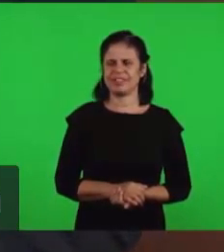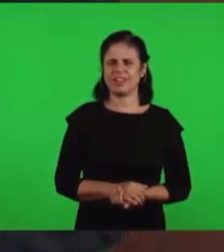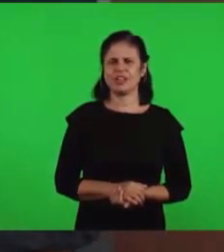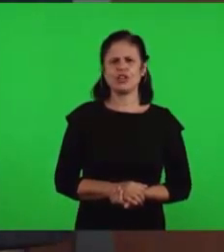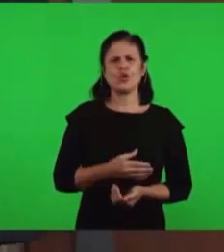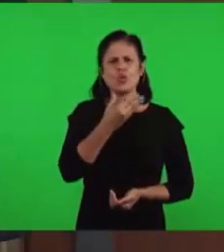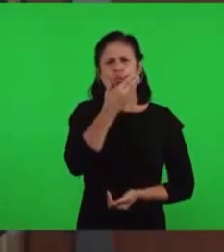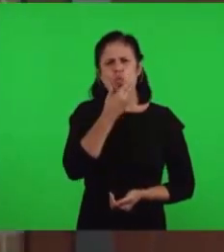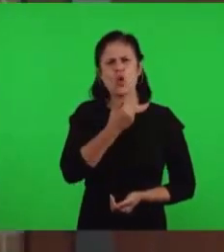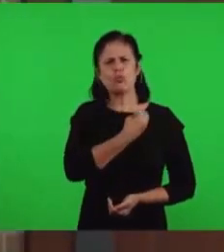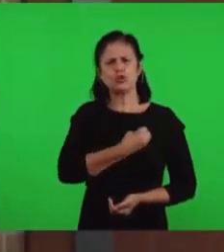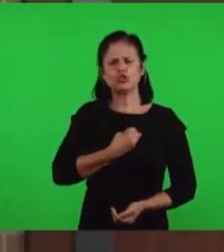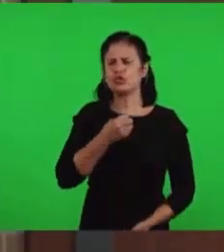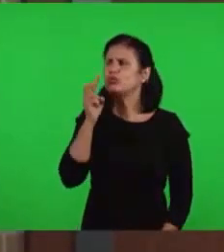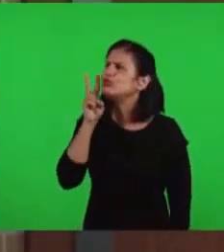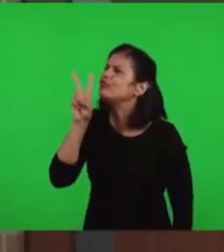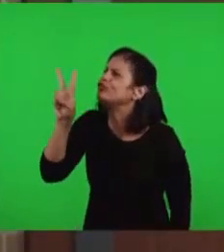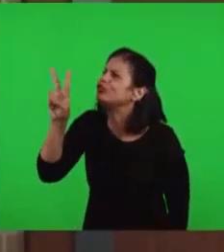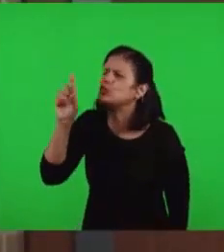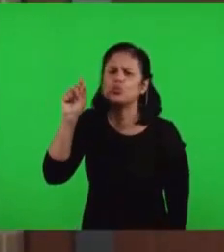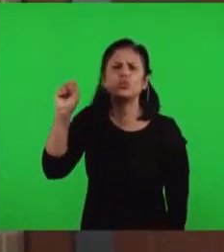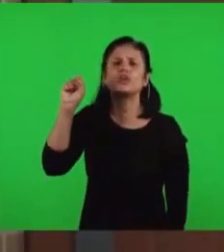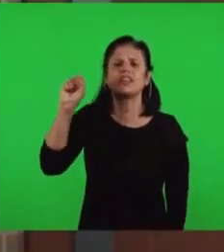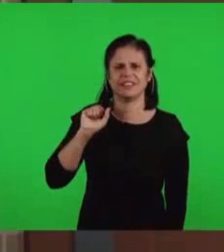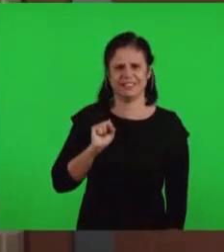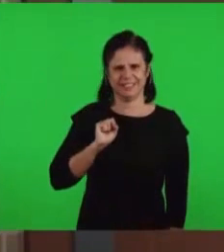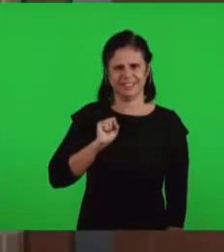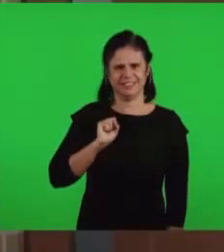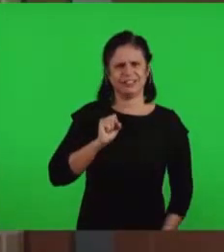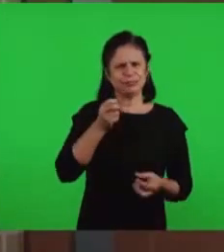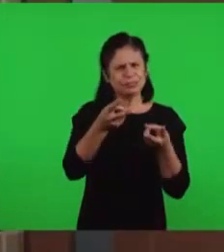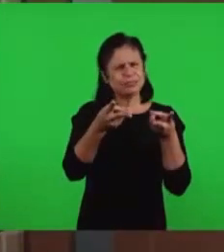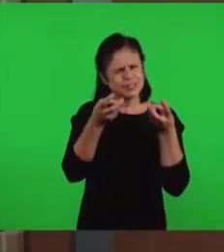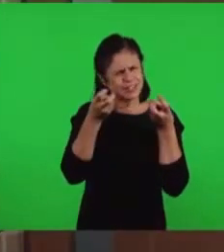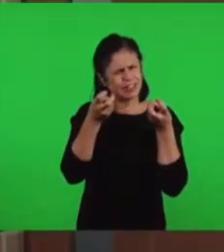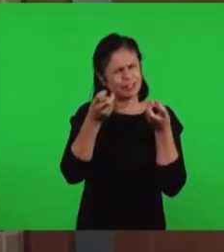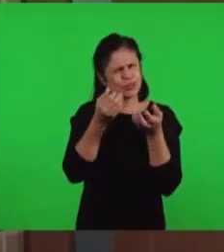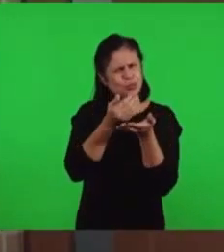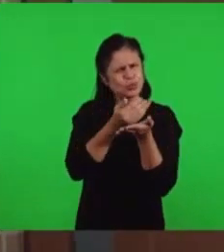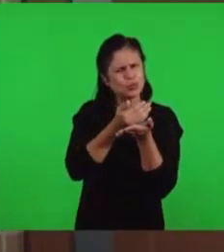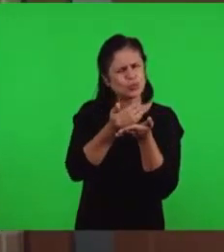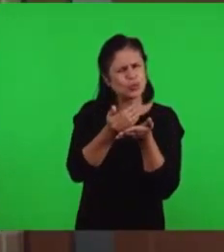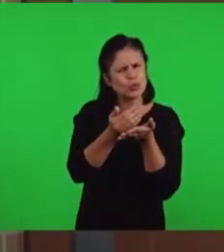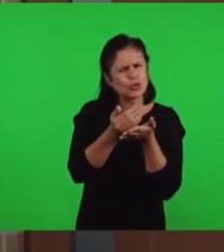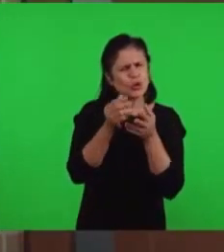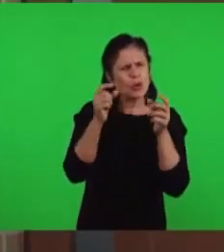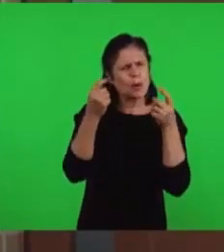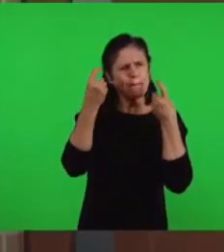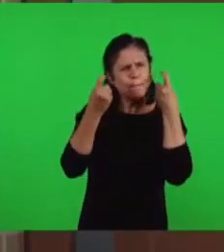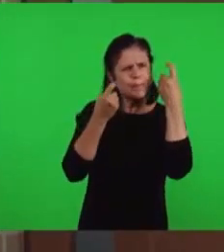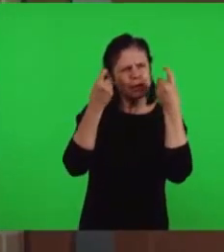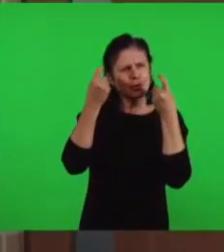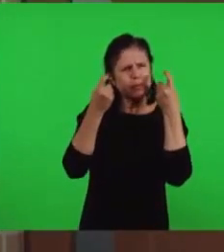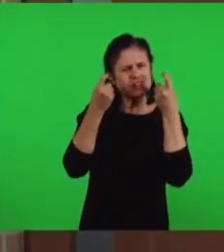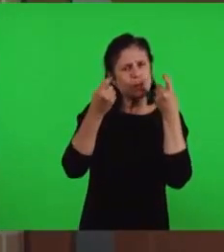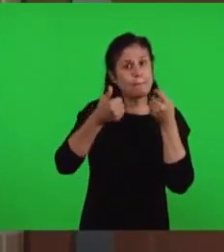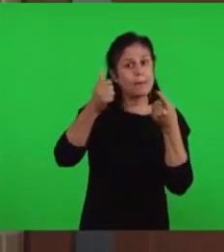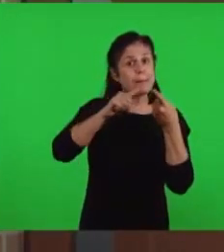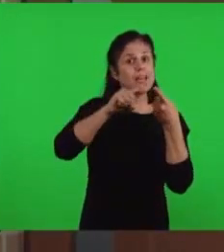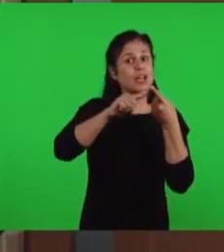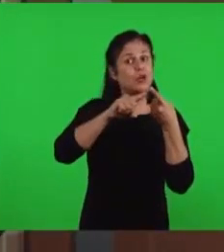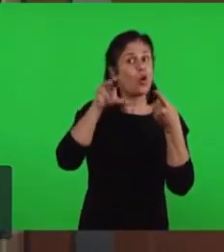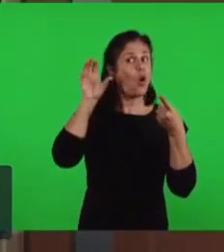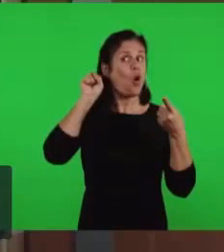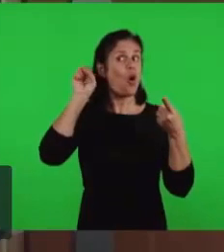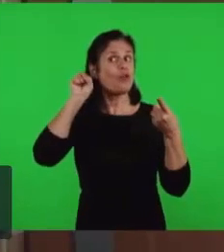os irmãos aquilo que João Viu veja os irmãos que inicialmente a a preocupação ela saber o que ele ouviu e agora o